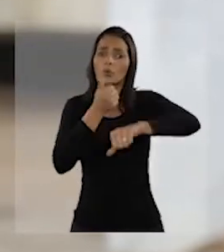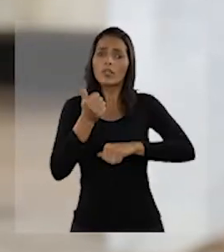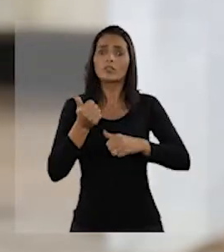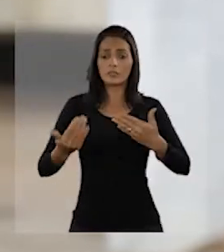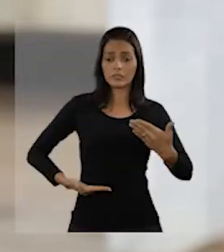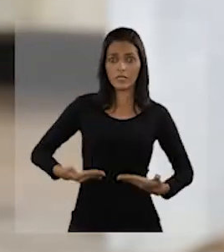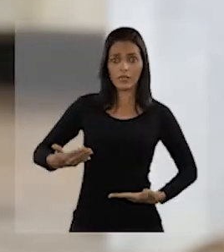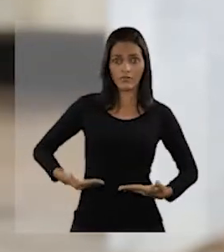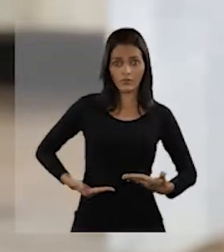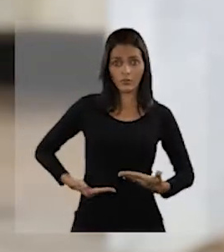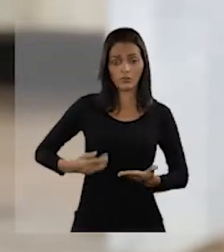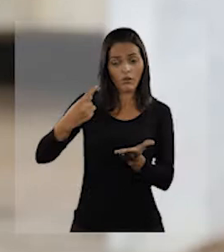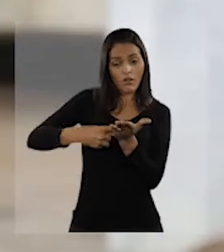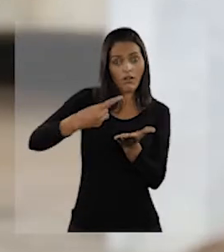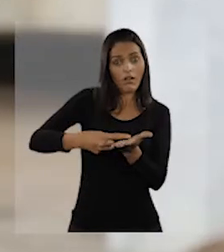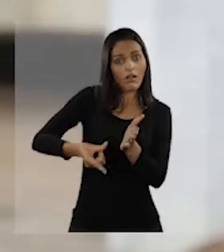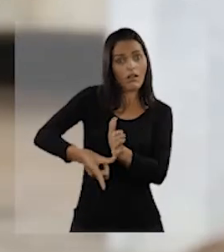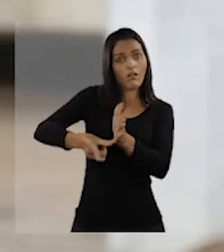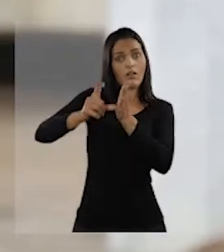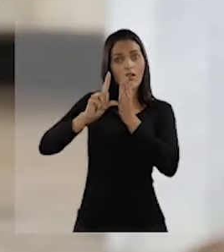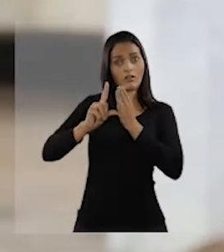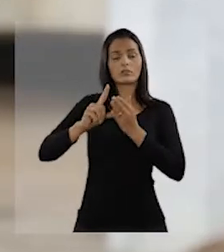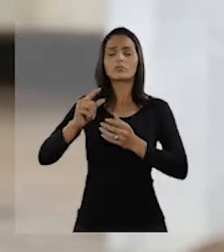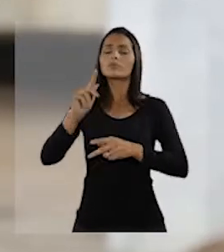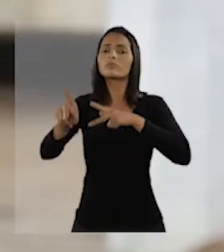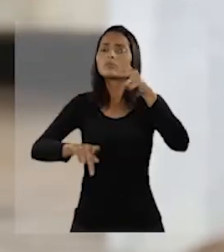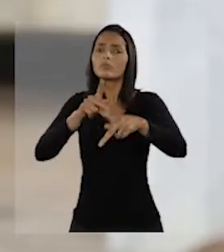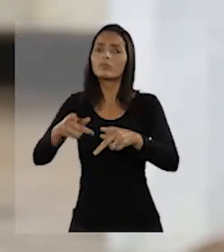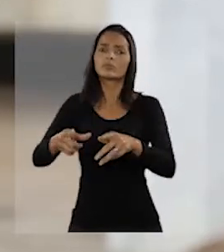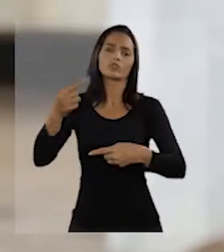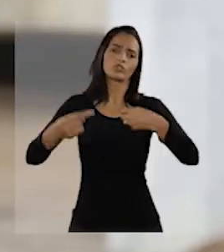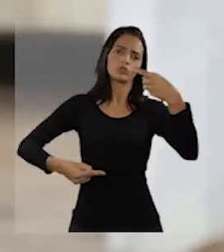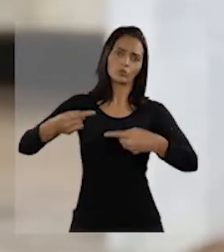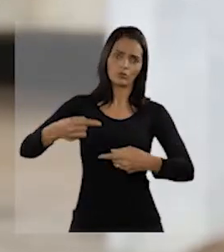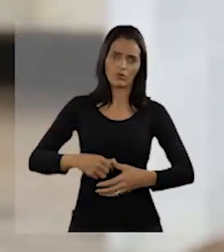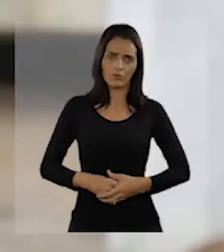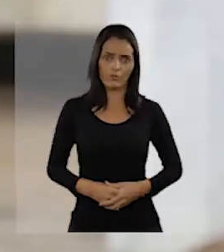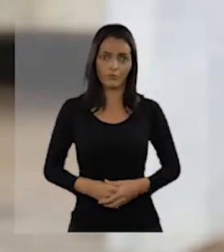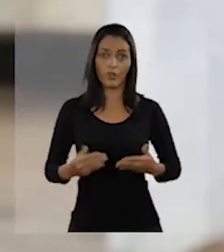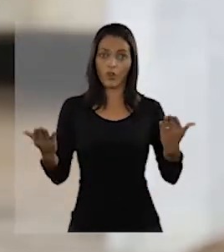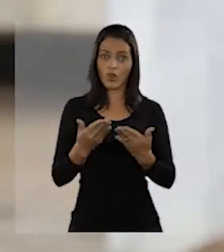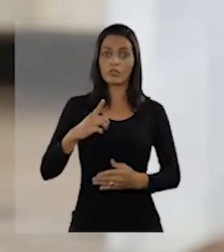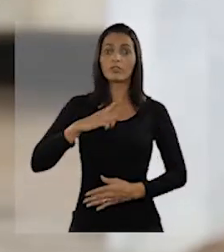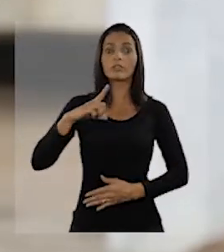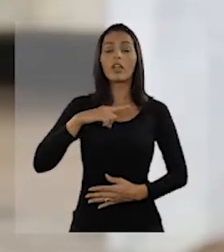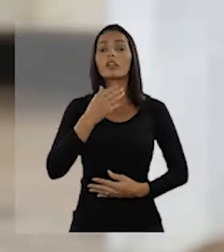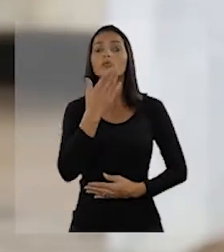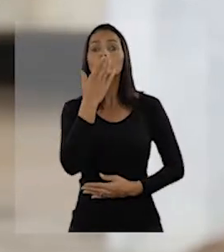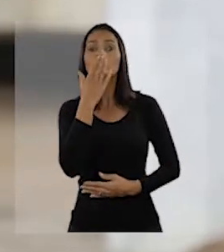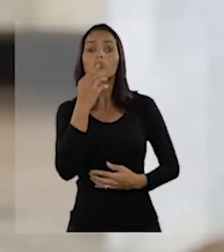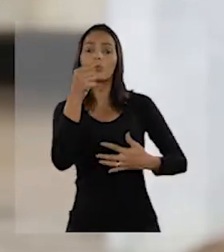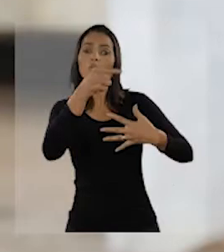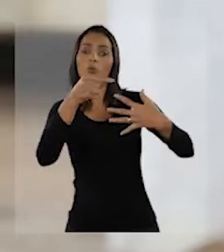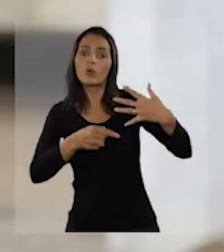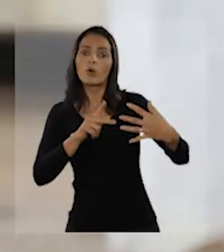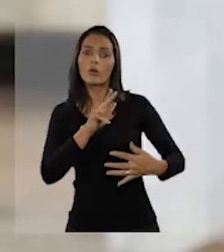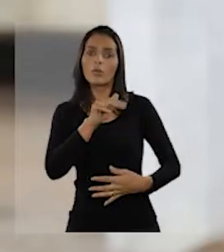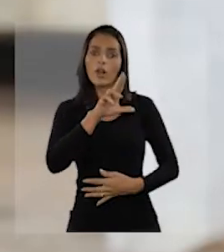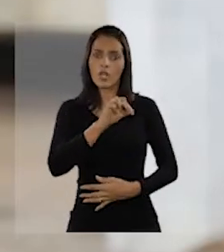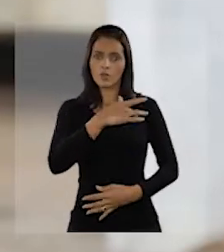Justiça. Além disso, segundo ela, esse tipo de mudança na prestação de serviços deve ser objeto de discussão